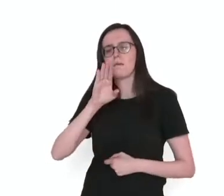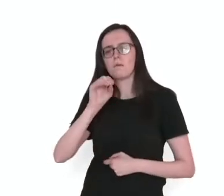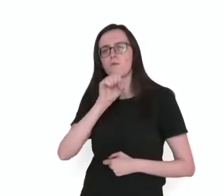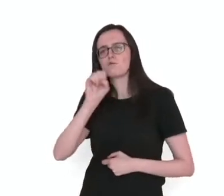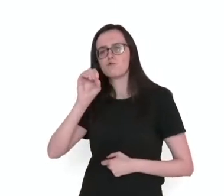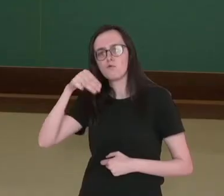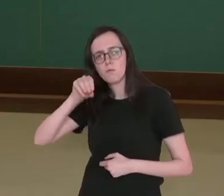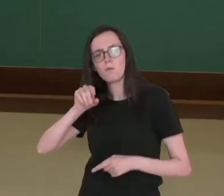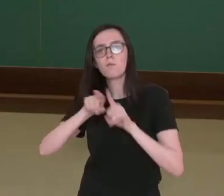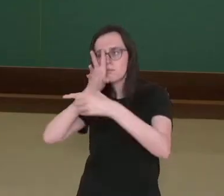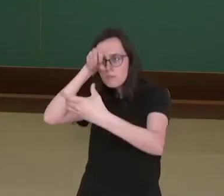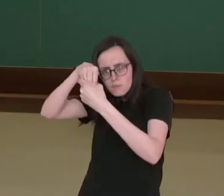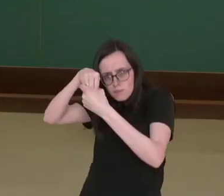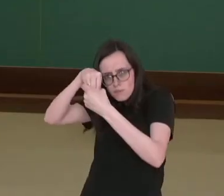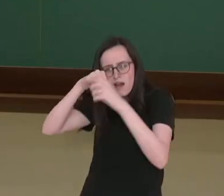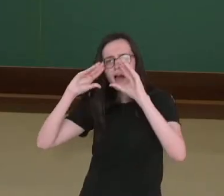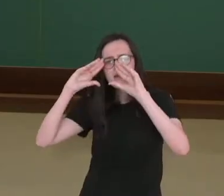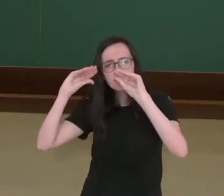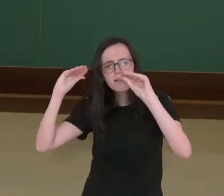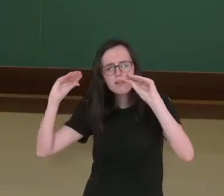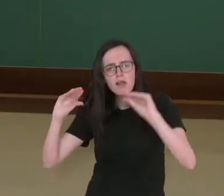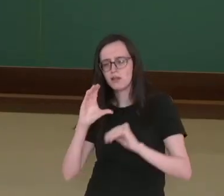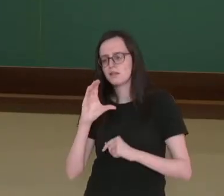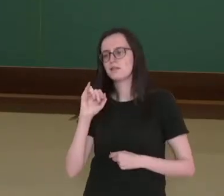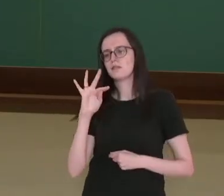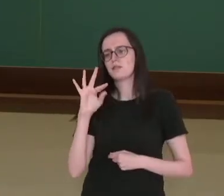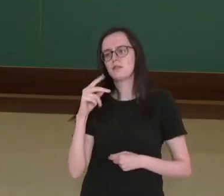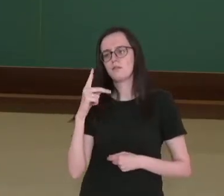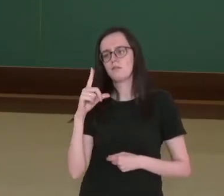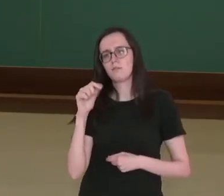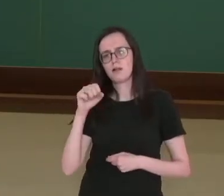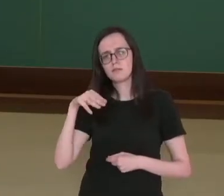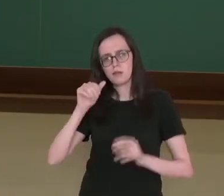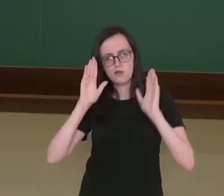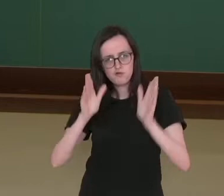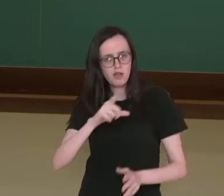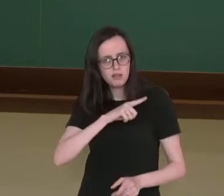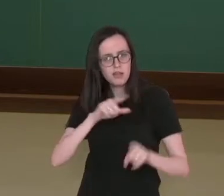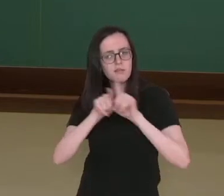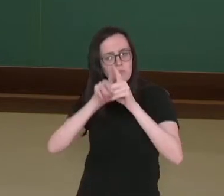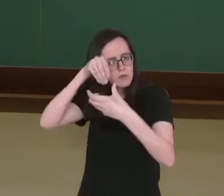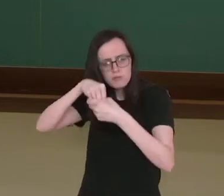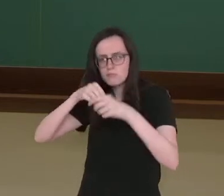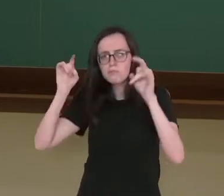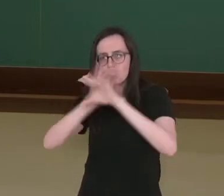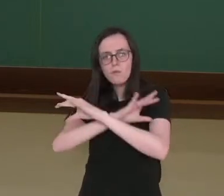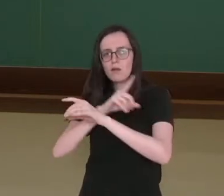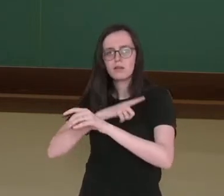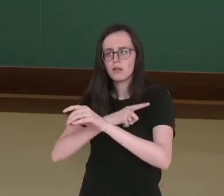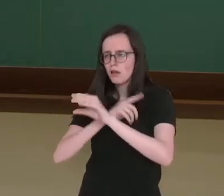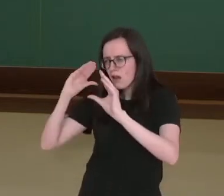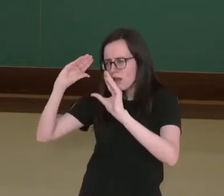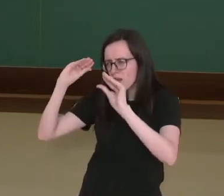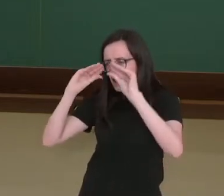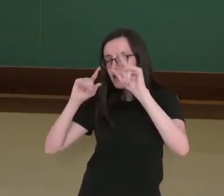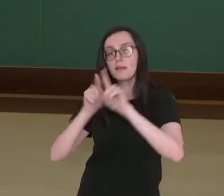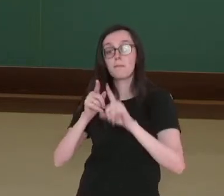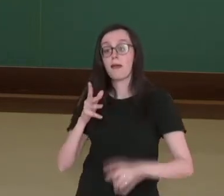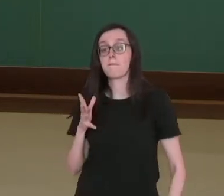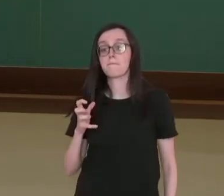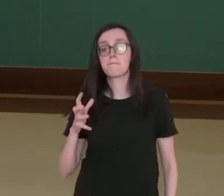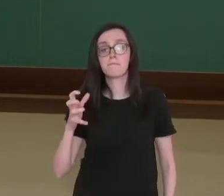tem o citoplasma, que é aquela substância em forma de gel que vai preencher a célula, e as